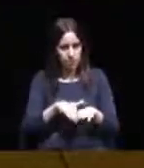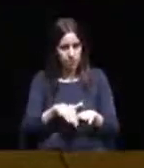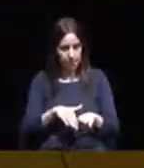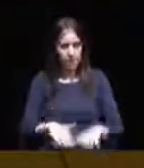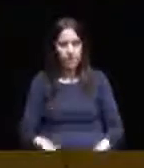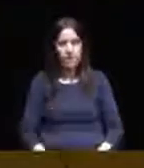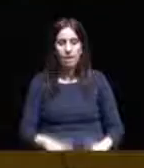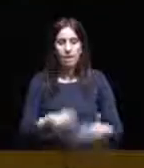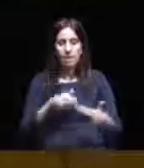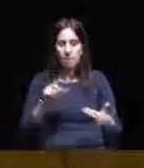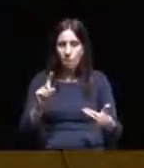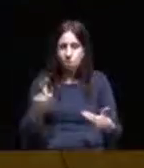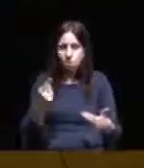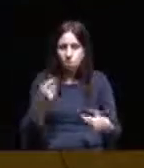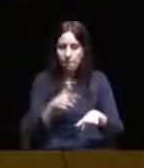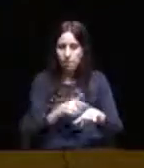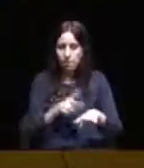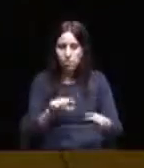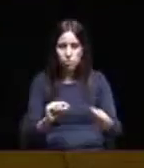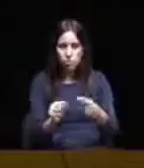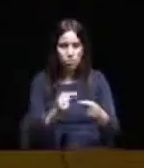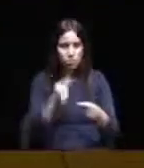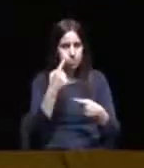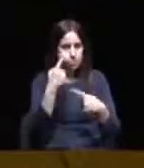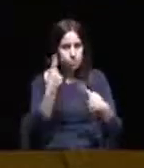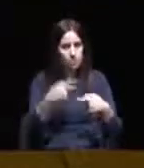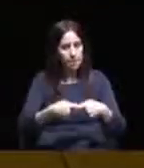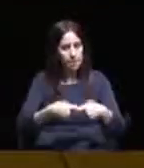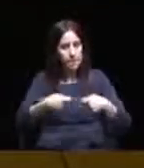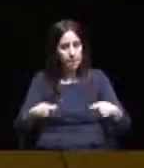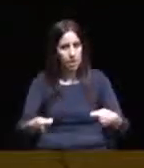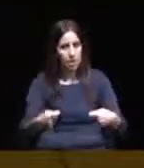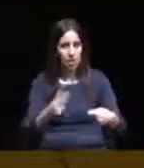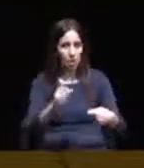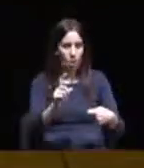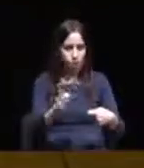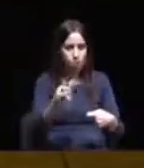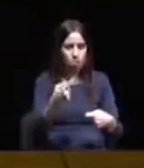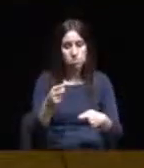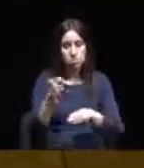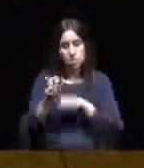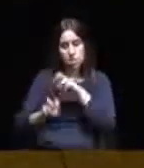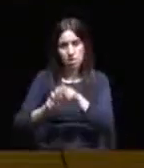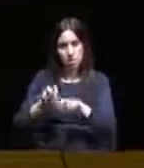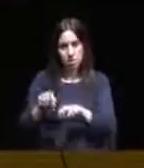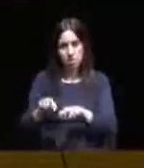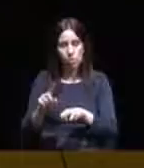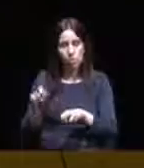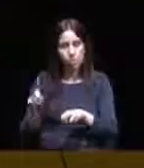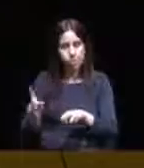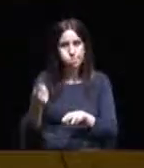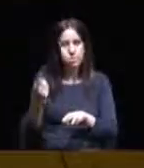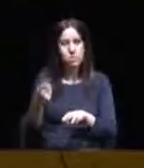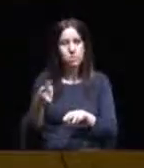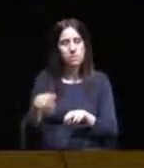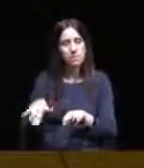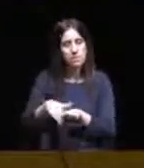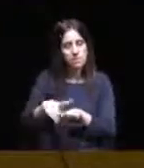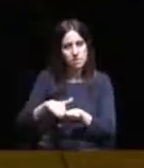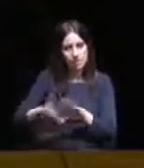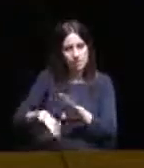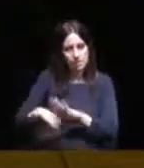A Câmara deveria ter optado por um período de discussão pública mais alargado e a operação integrada de Entre Campos deveria ter sido